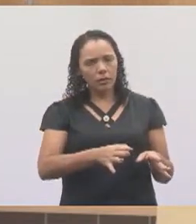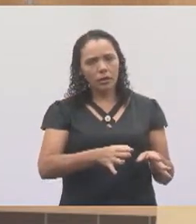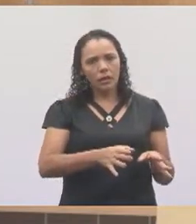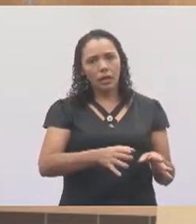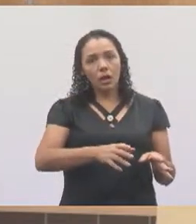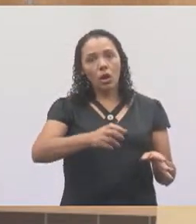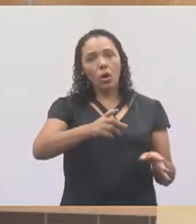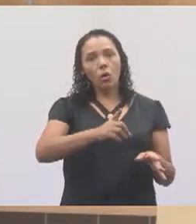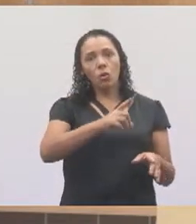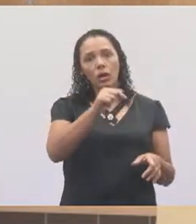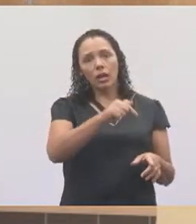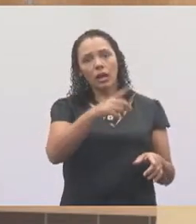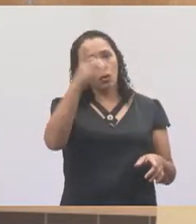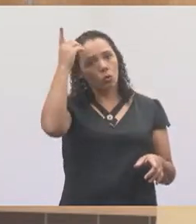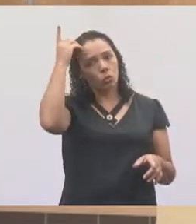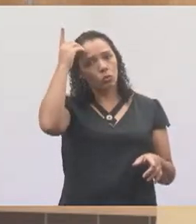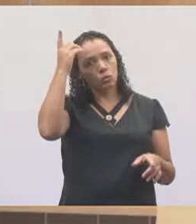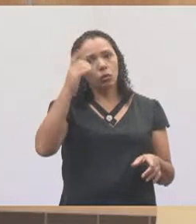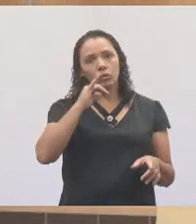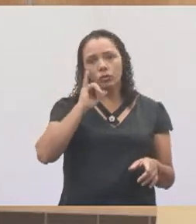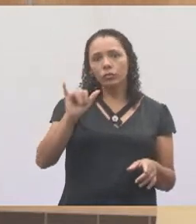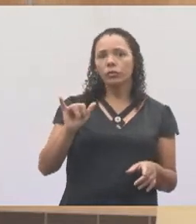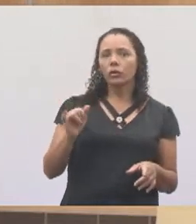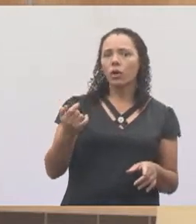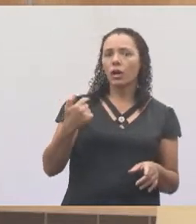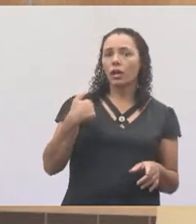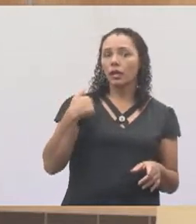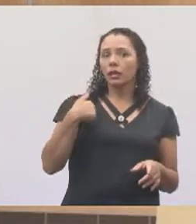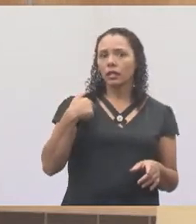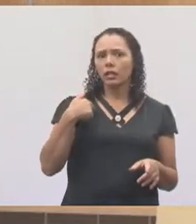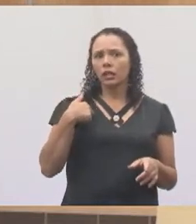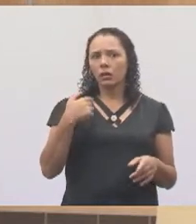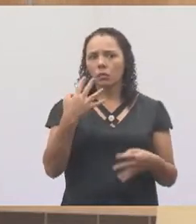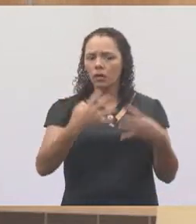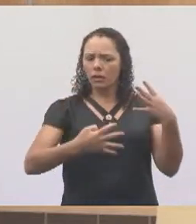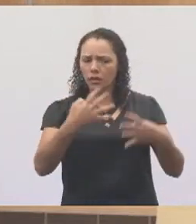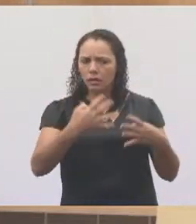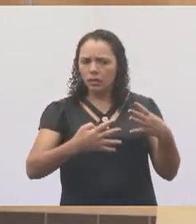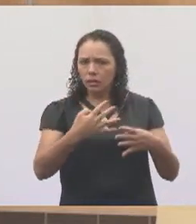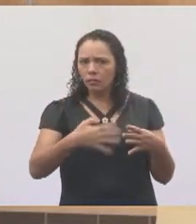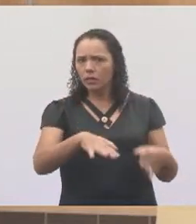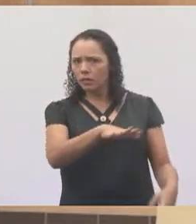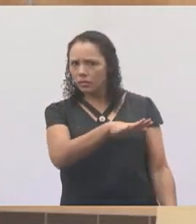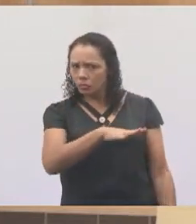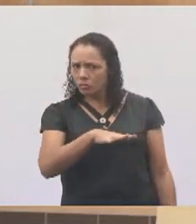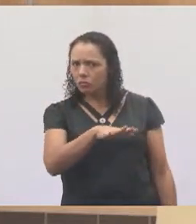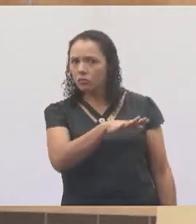terra na terra dele, enterrando a terra dele. E por fim,